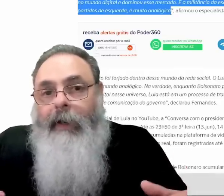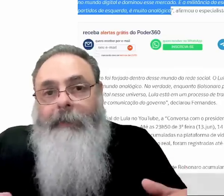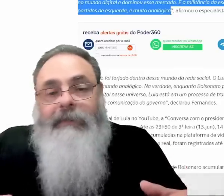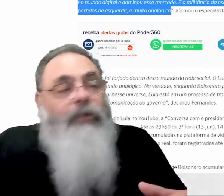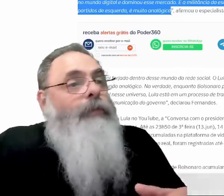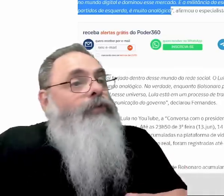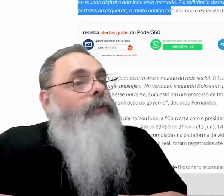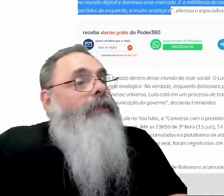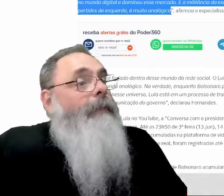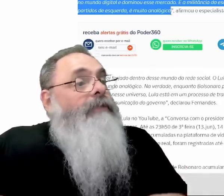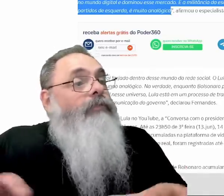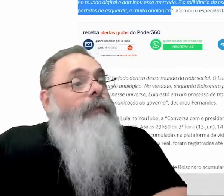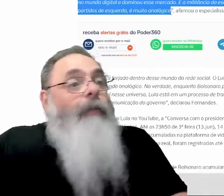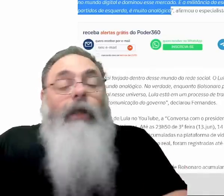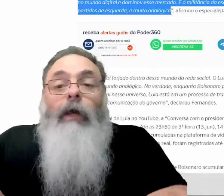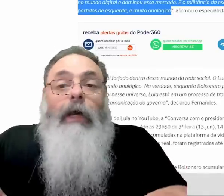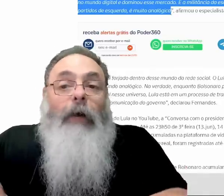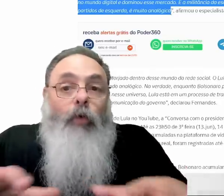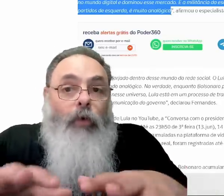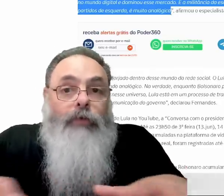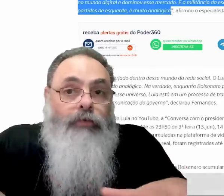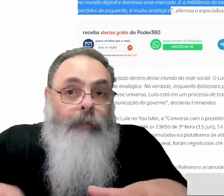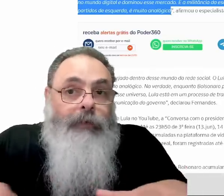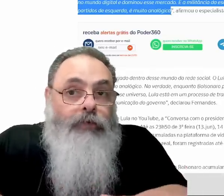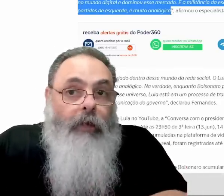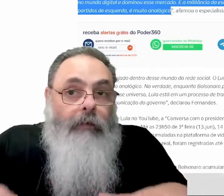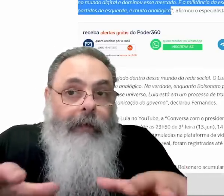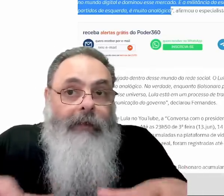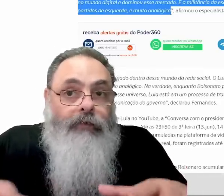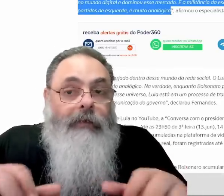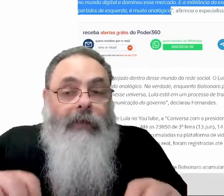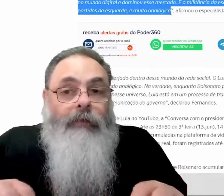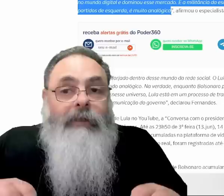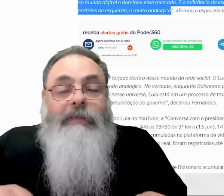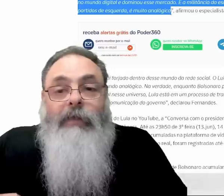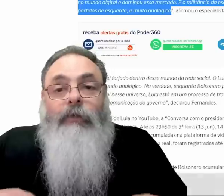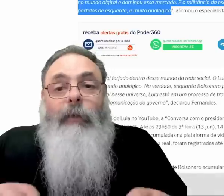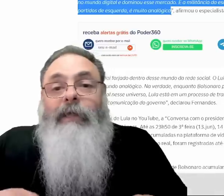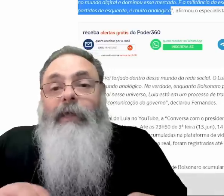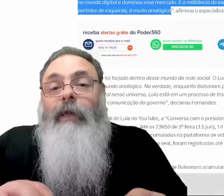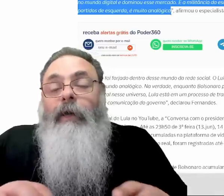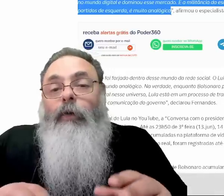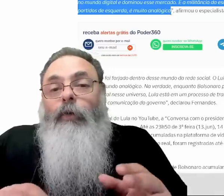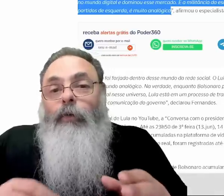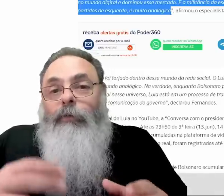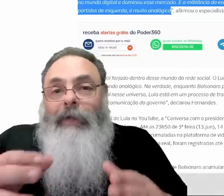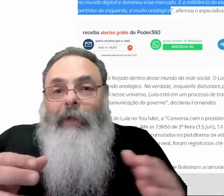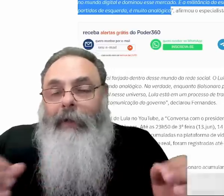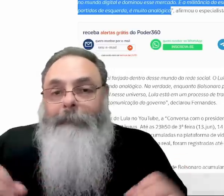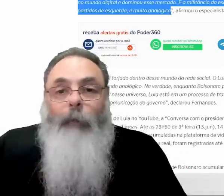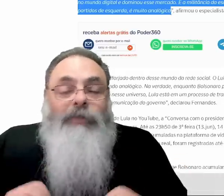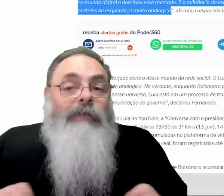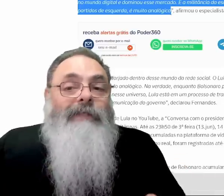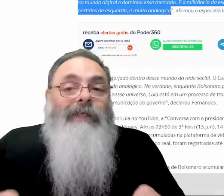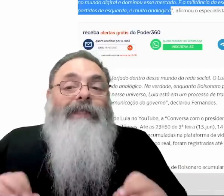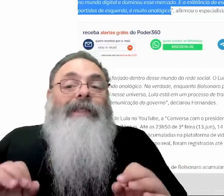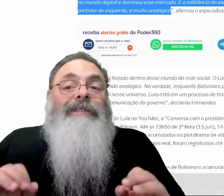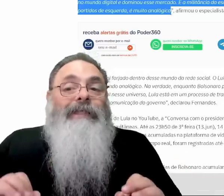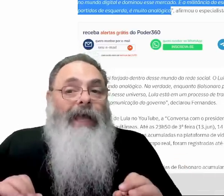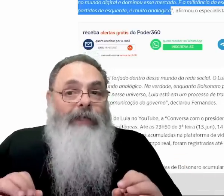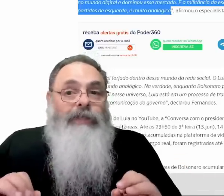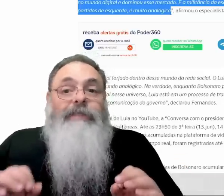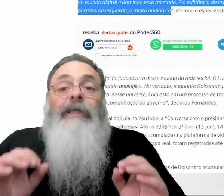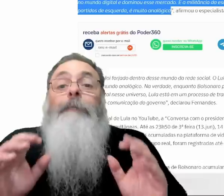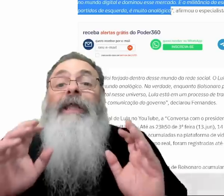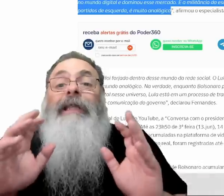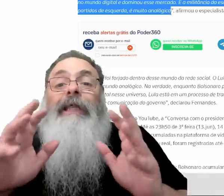a cabeça das pessoas né mas enfim o grosso do pessoal é isso que tá acontecendo não é que o pessoal da esquerda Ainda tá